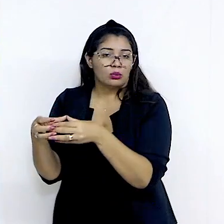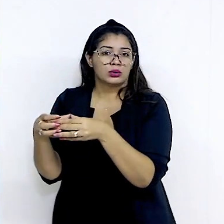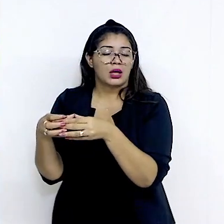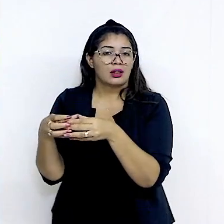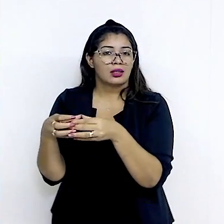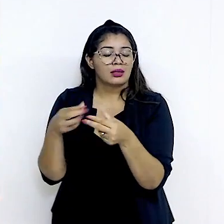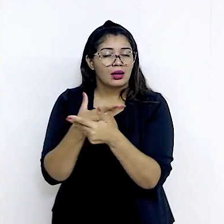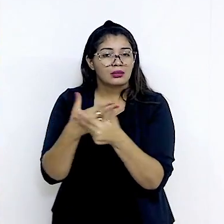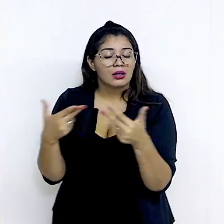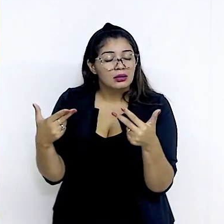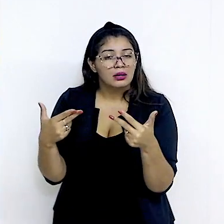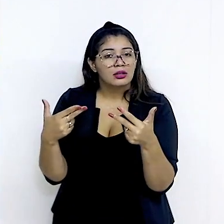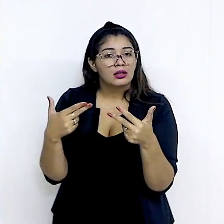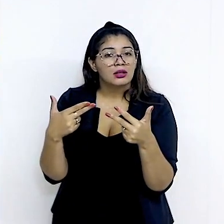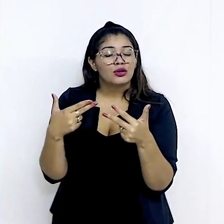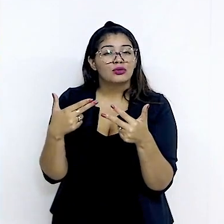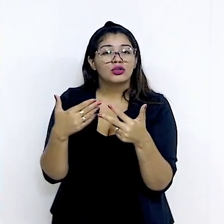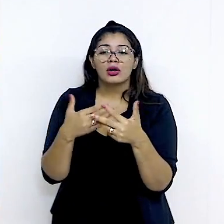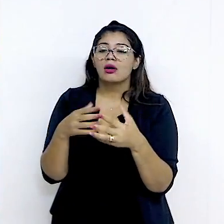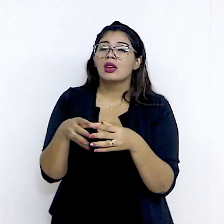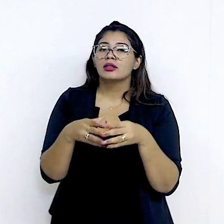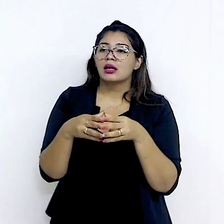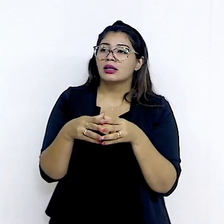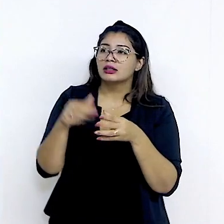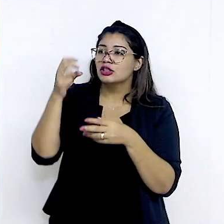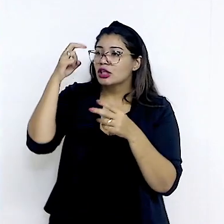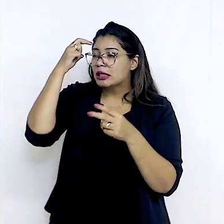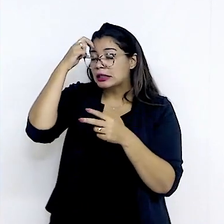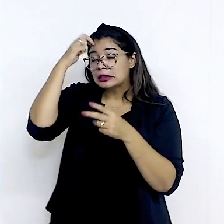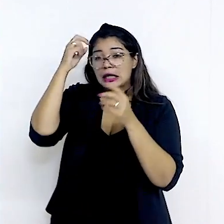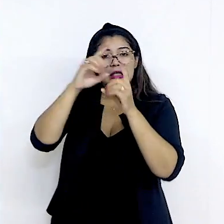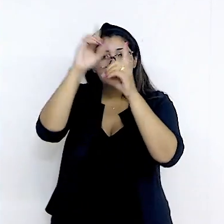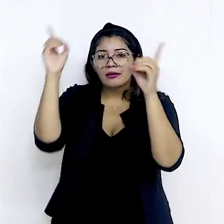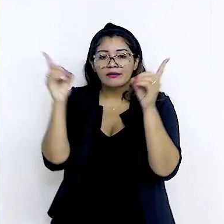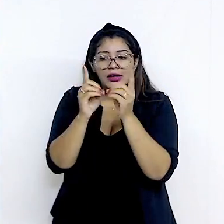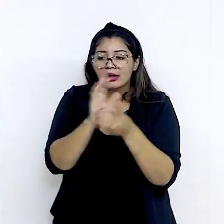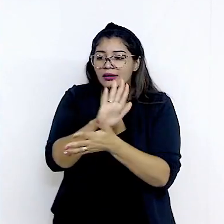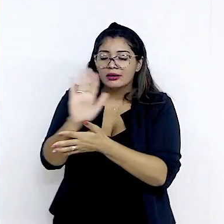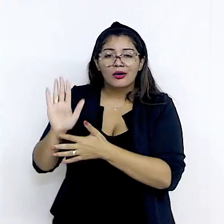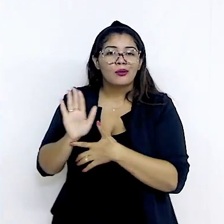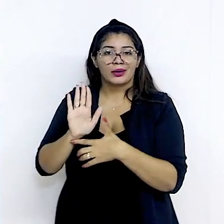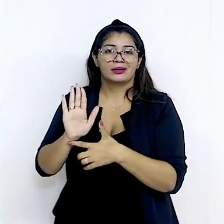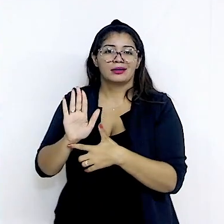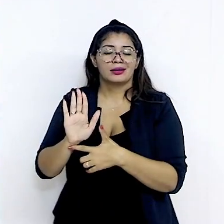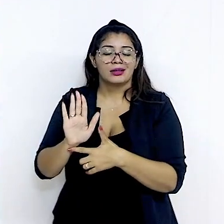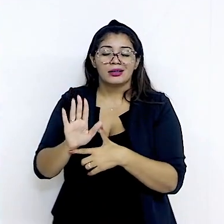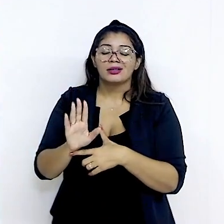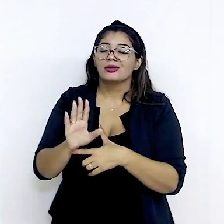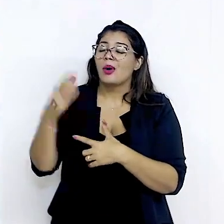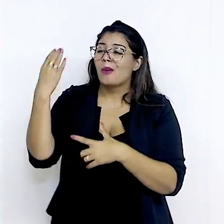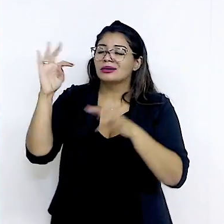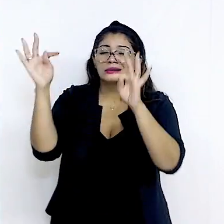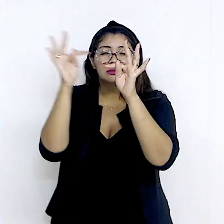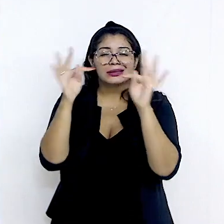em indústria aeronáutica, em aeroespacial, em inteligência artificial, em cooperação de ciência e tecnologia, um